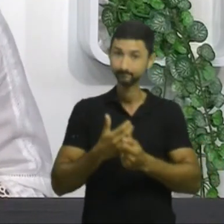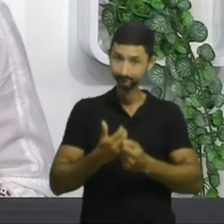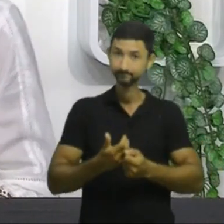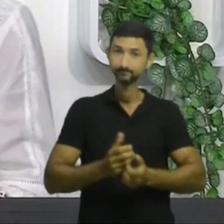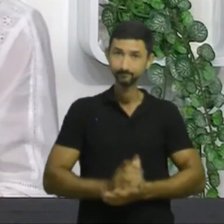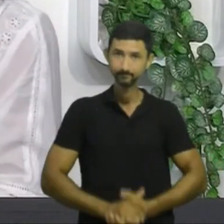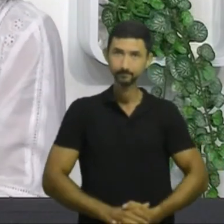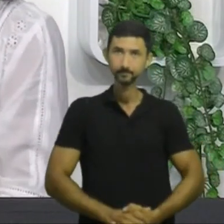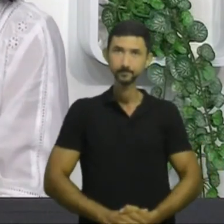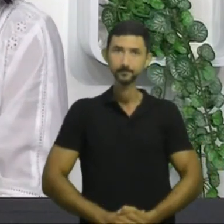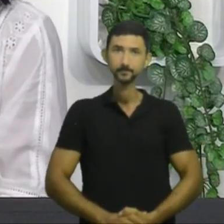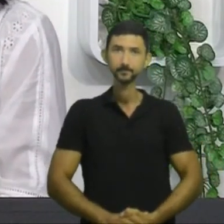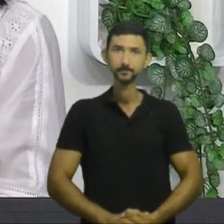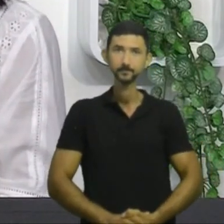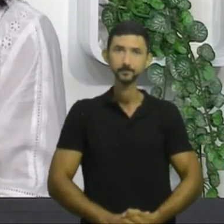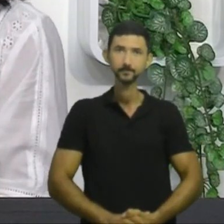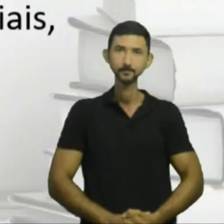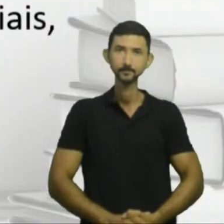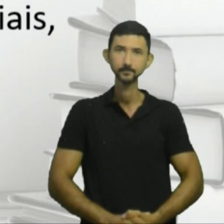bem?